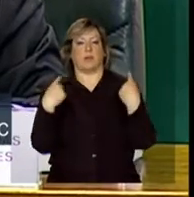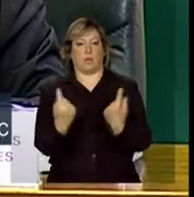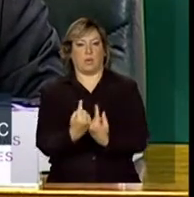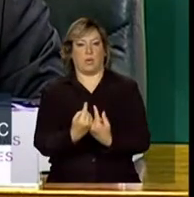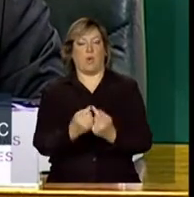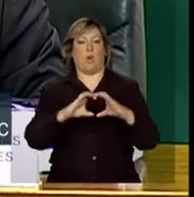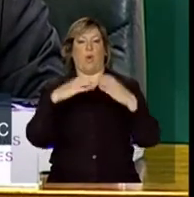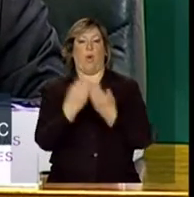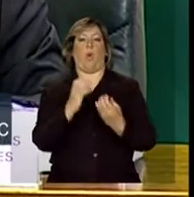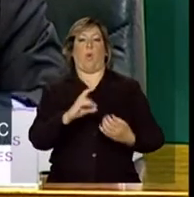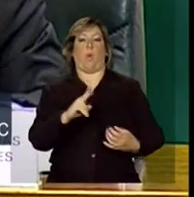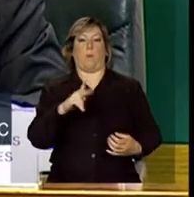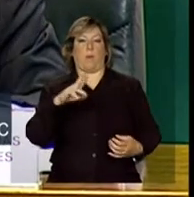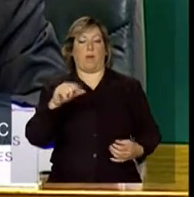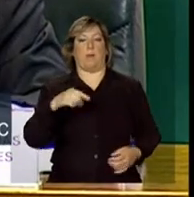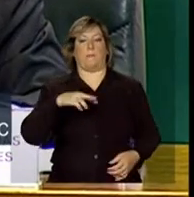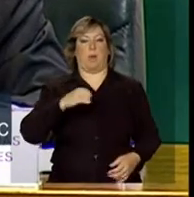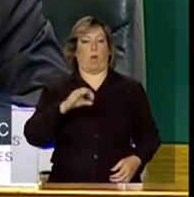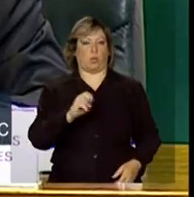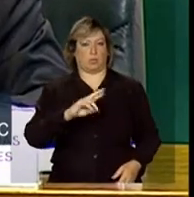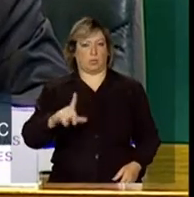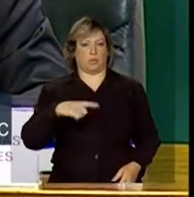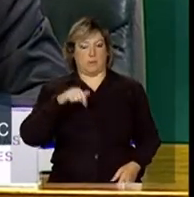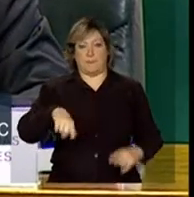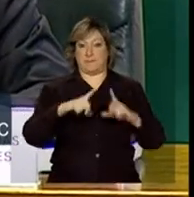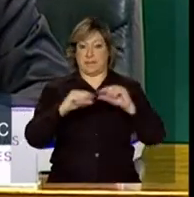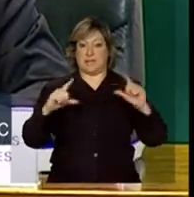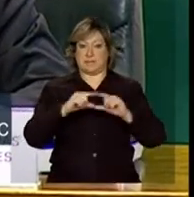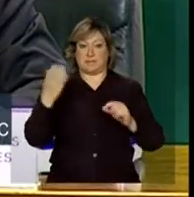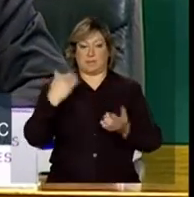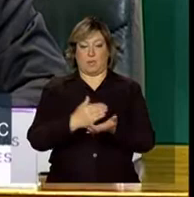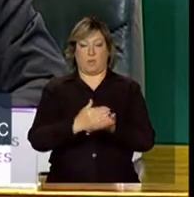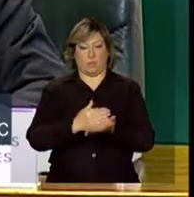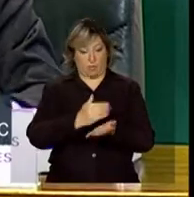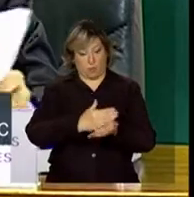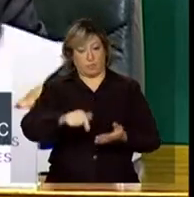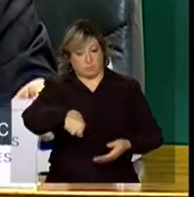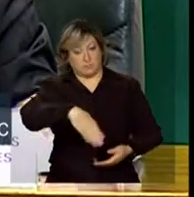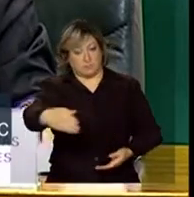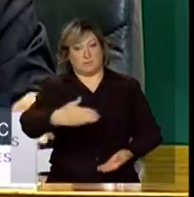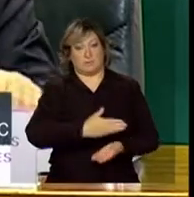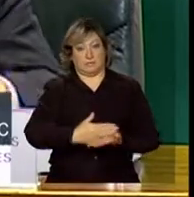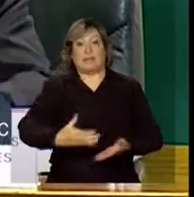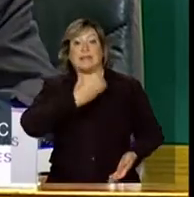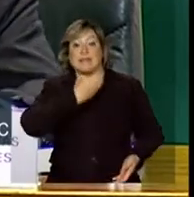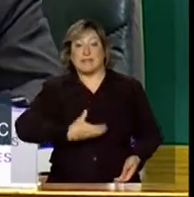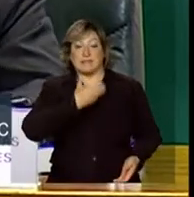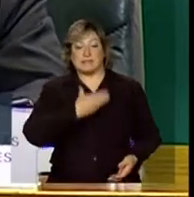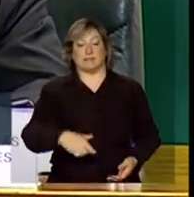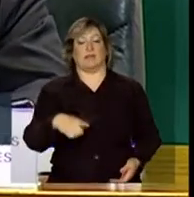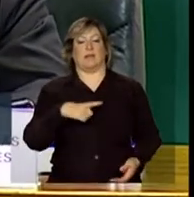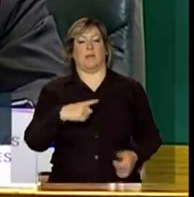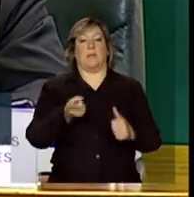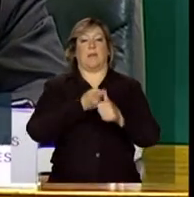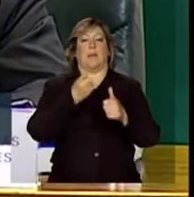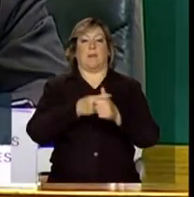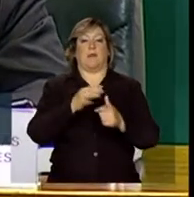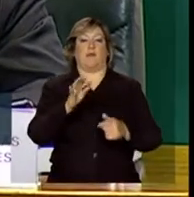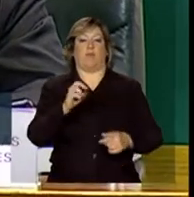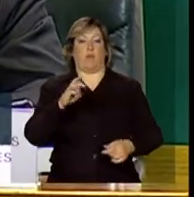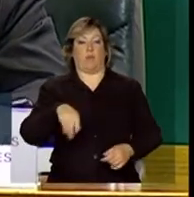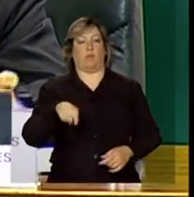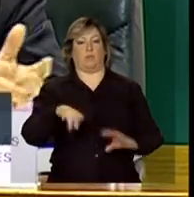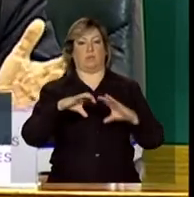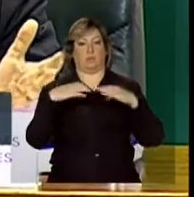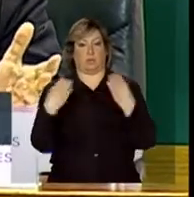do Mercosul em Brasília no início de dezembro do primeiro Fórum Empresarial Mercosul o evento